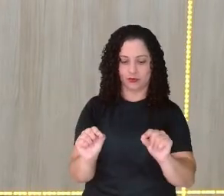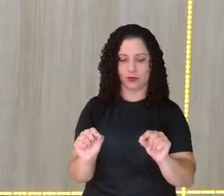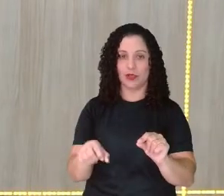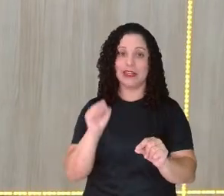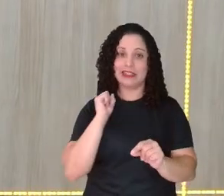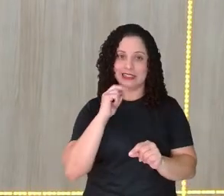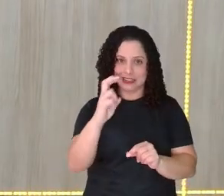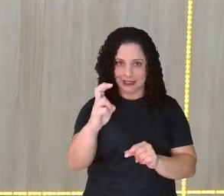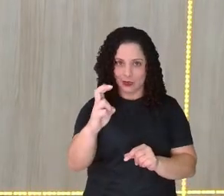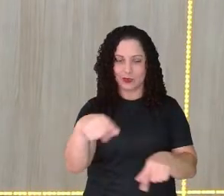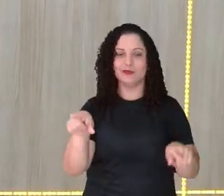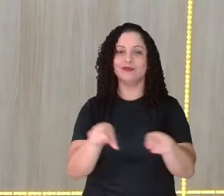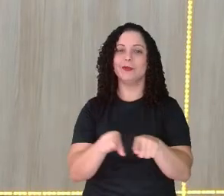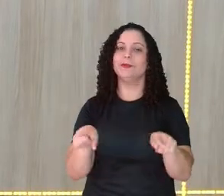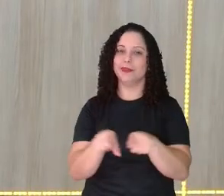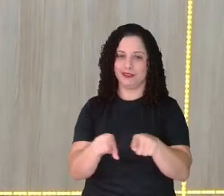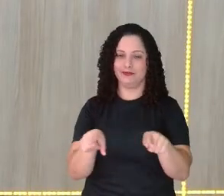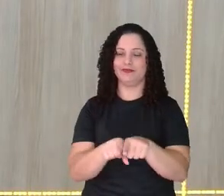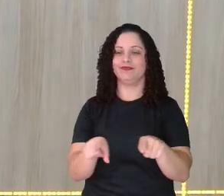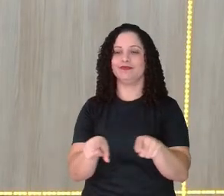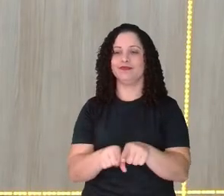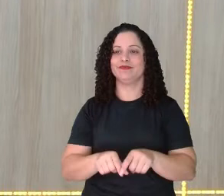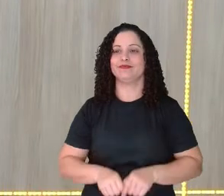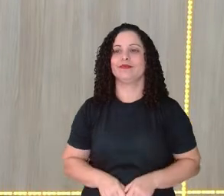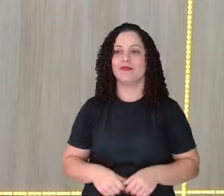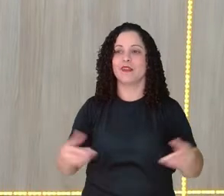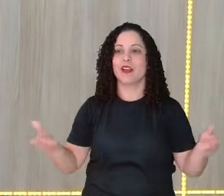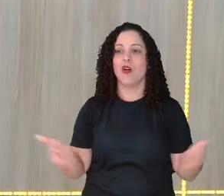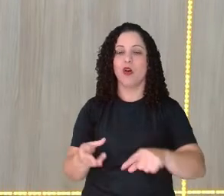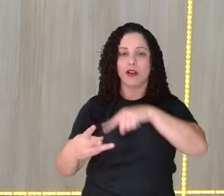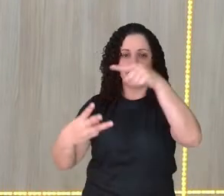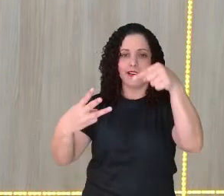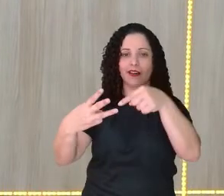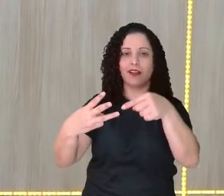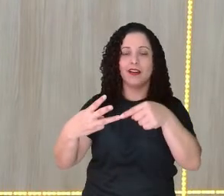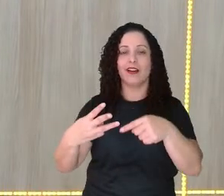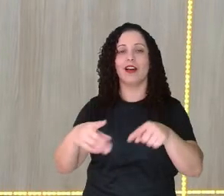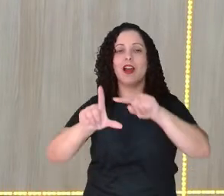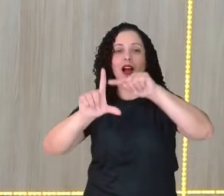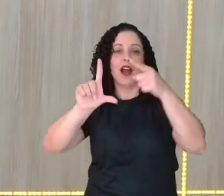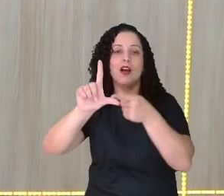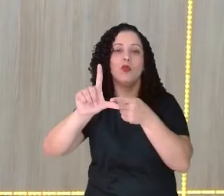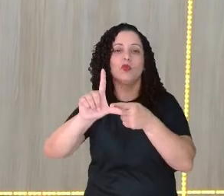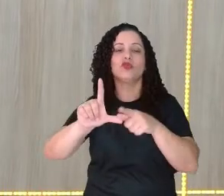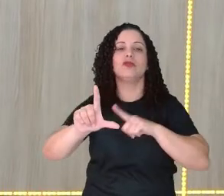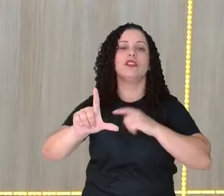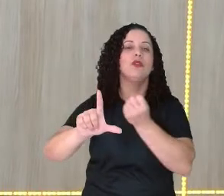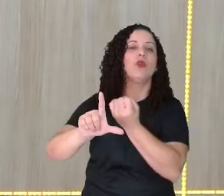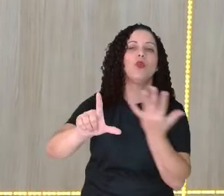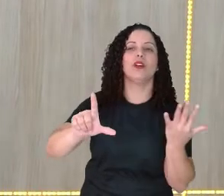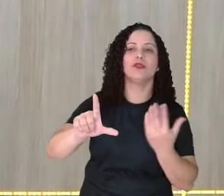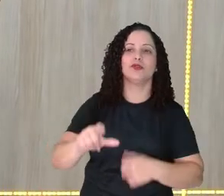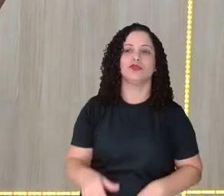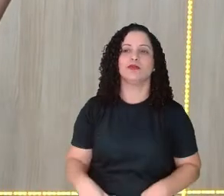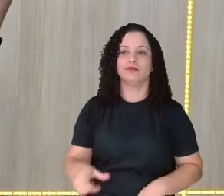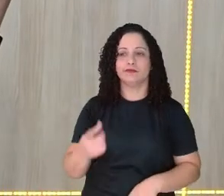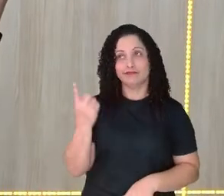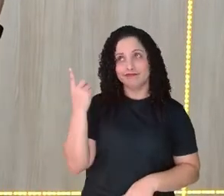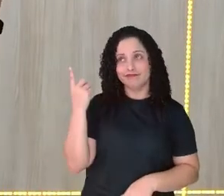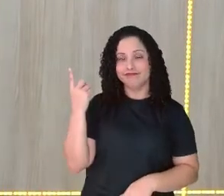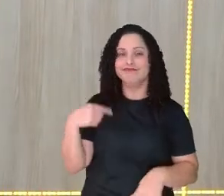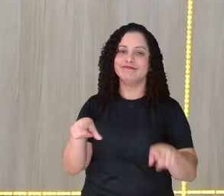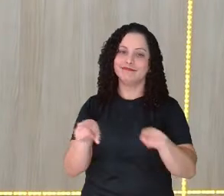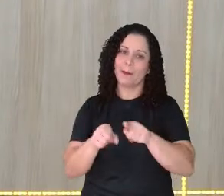5 vértices também, certo? E o número de ângulos, a gente tem também aí ó, um total